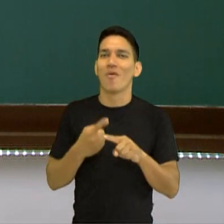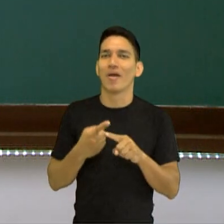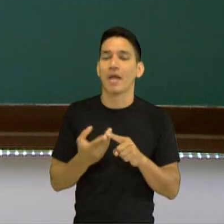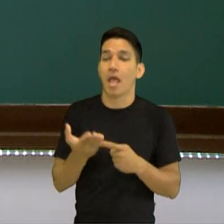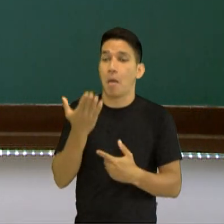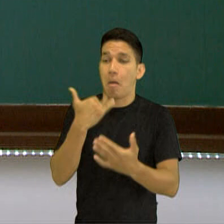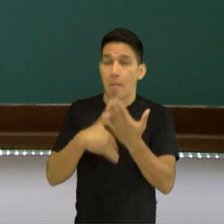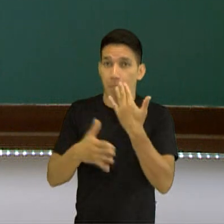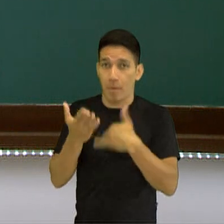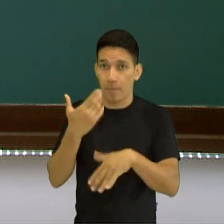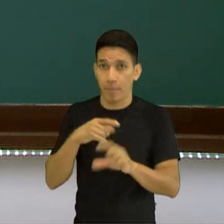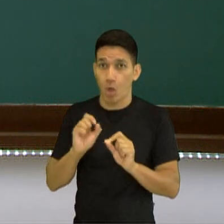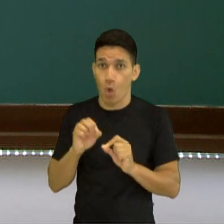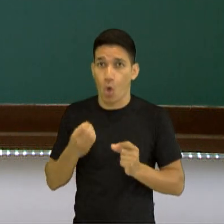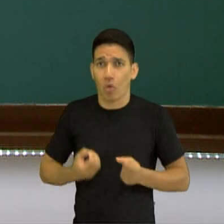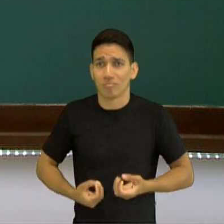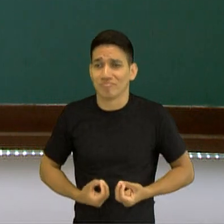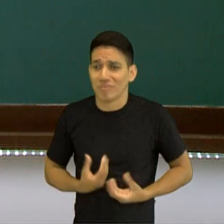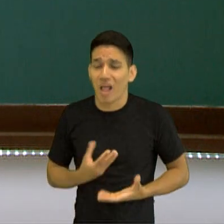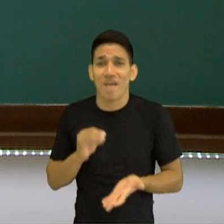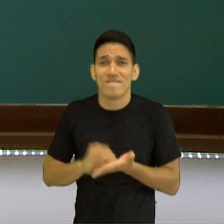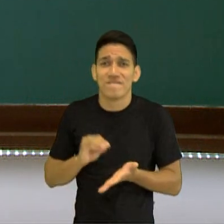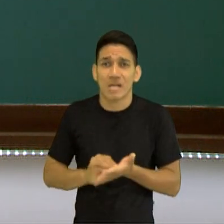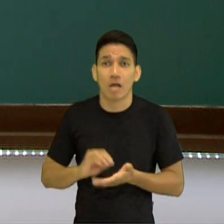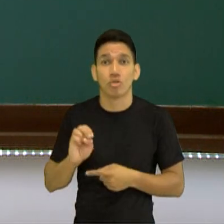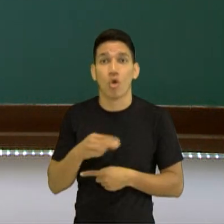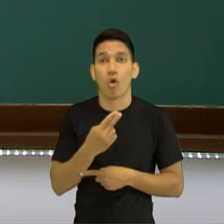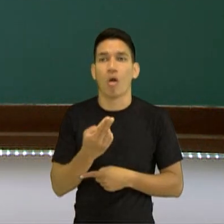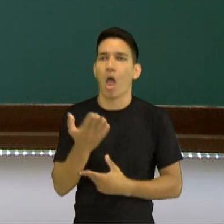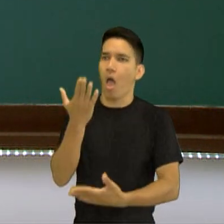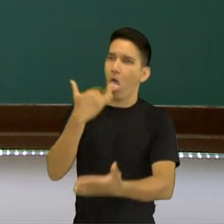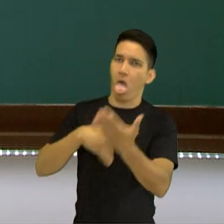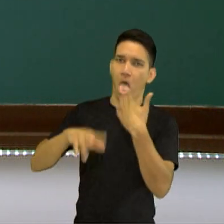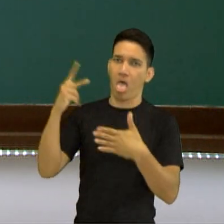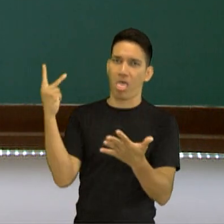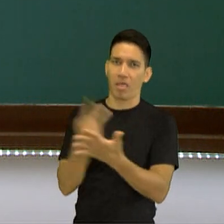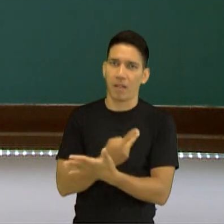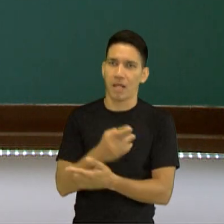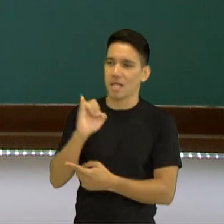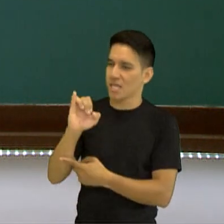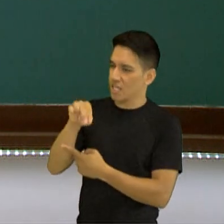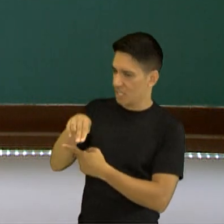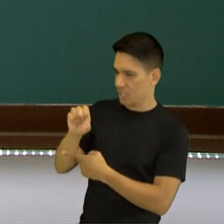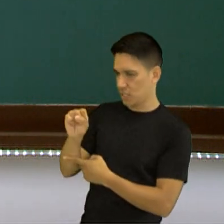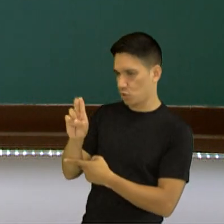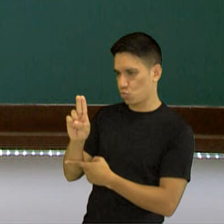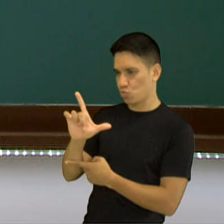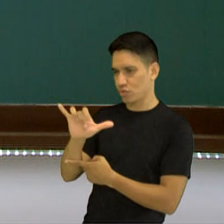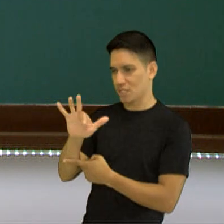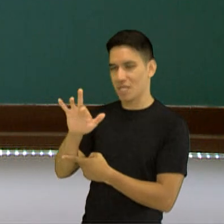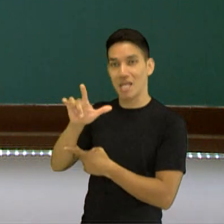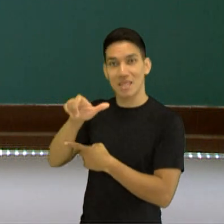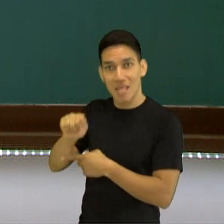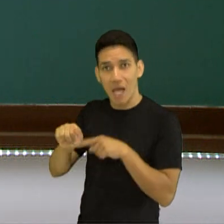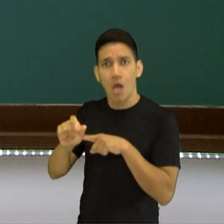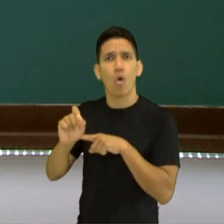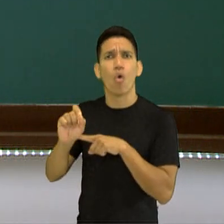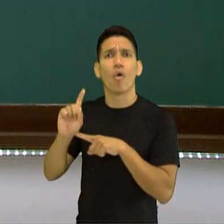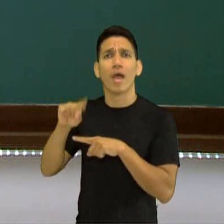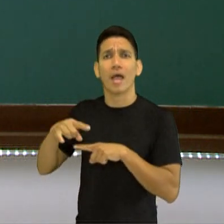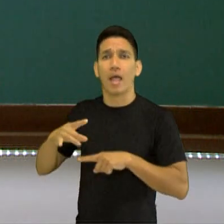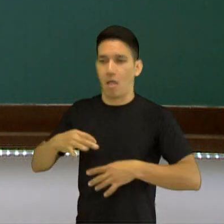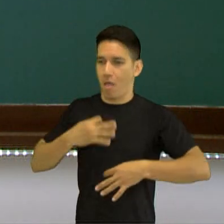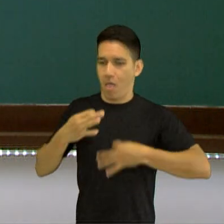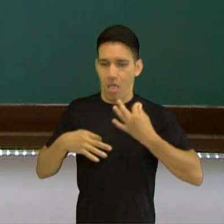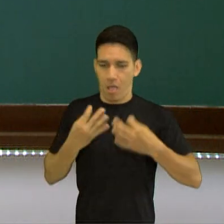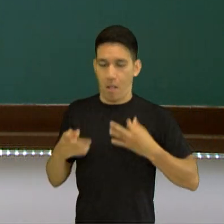insuficiente, ou pela má absorção da insulina. A insulina é um hormônio produzido pelo